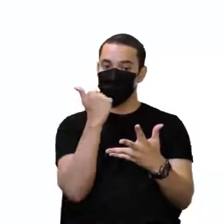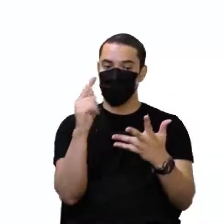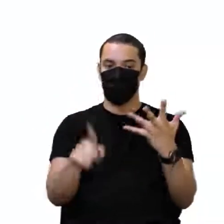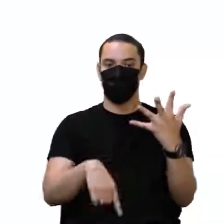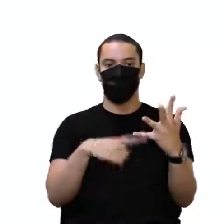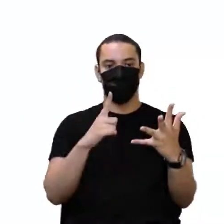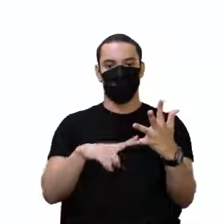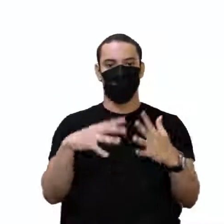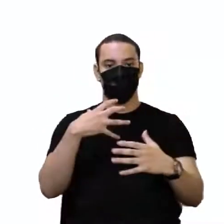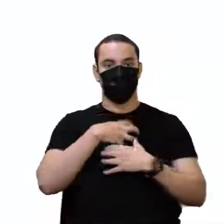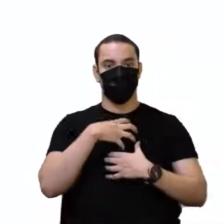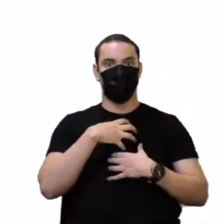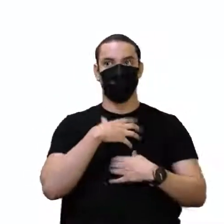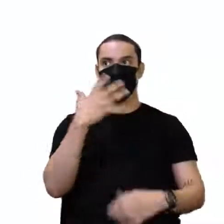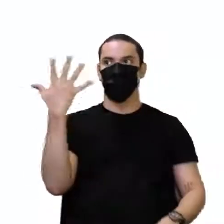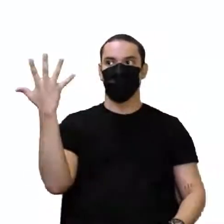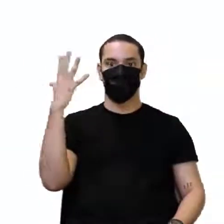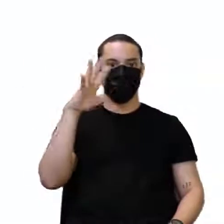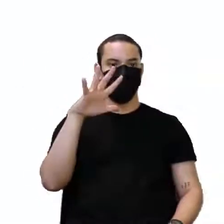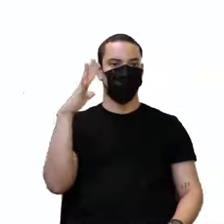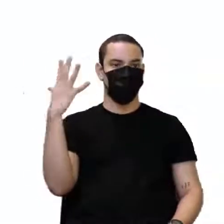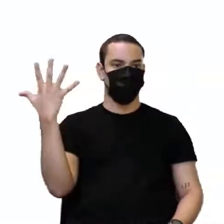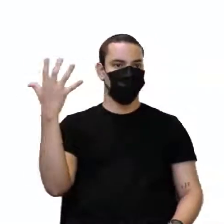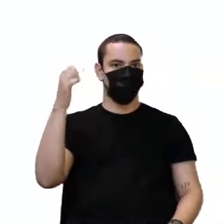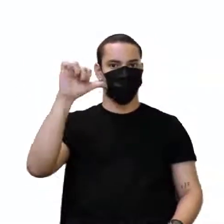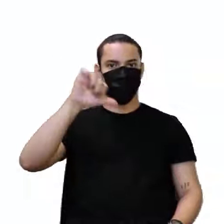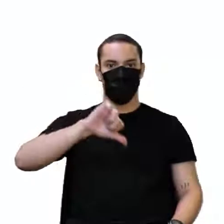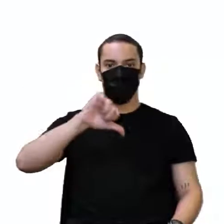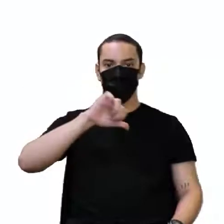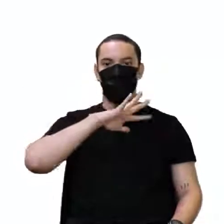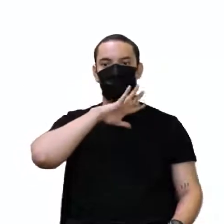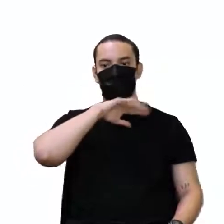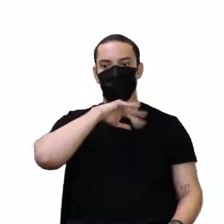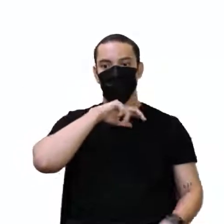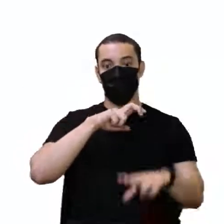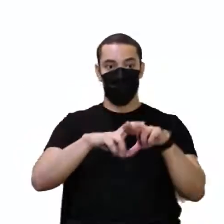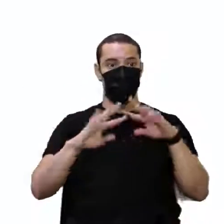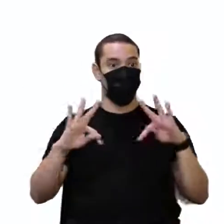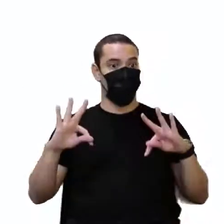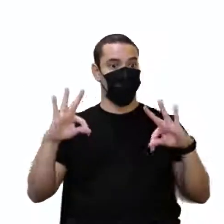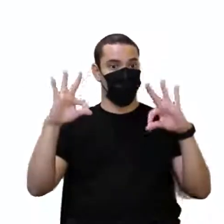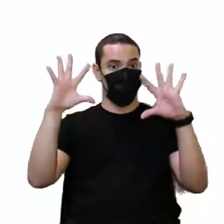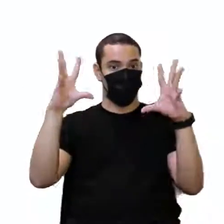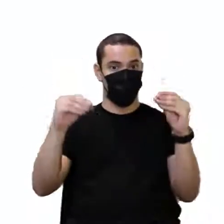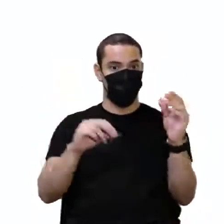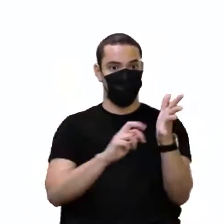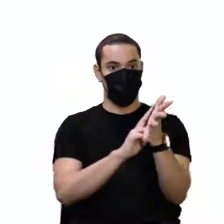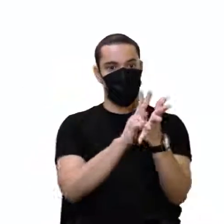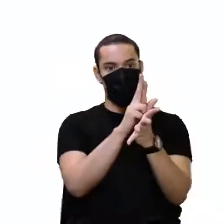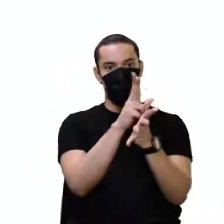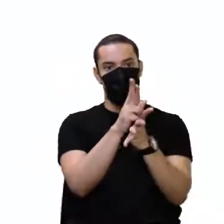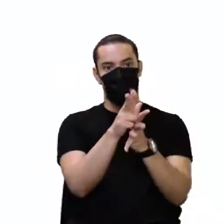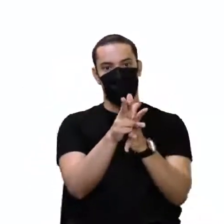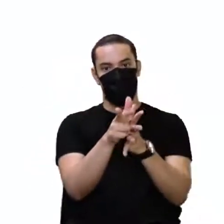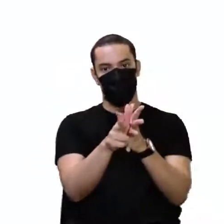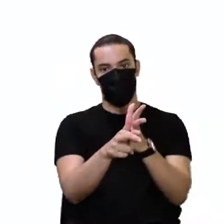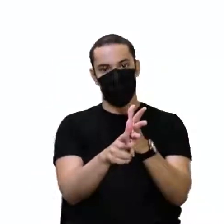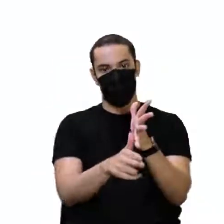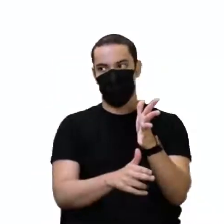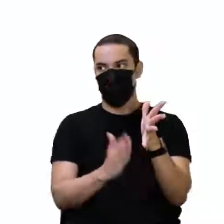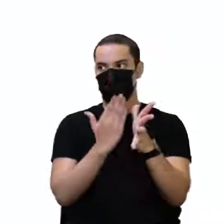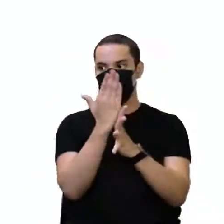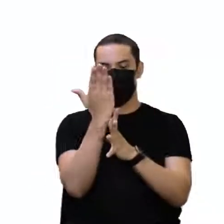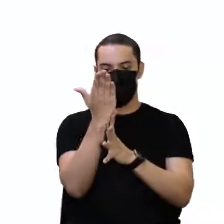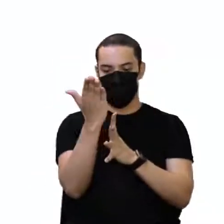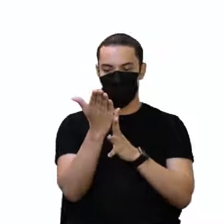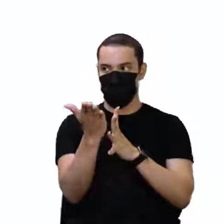alimentação e condições climatológicas desfavoráveis. Então, todos esses 5, né? 1, 2, 3,